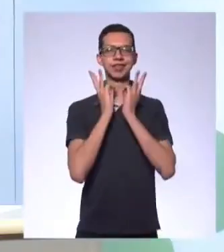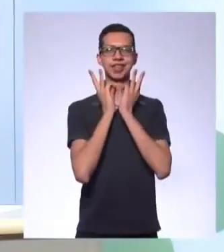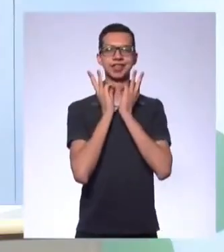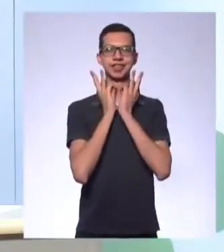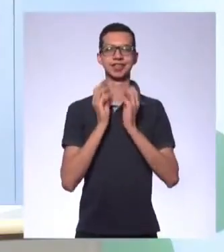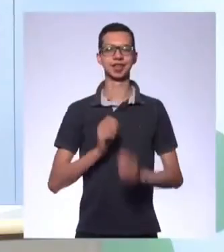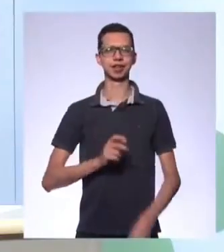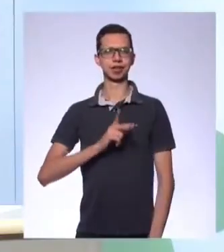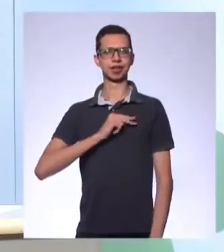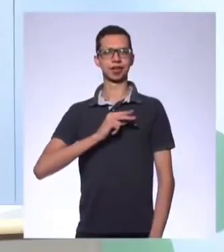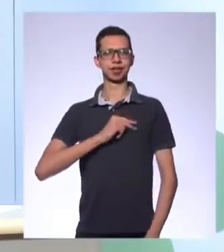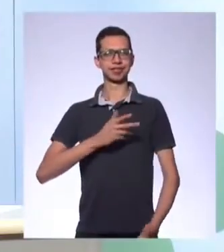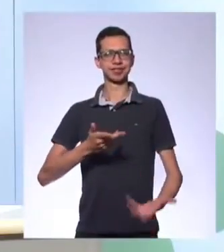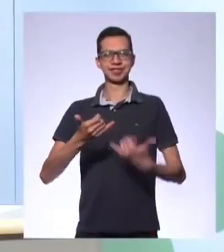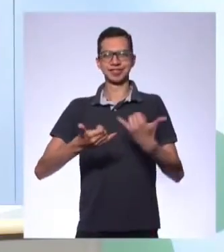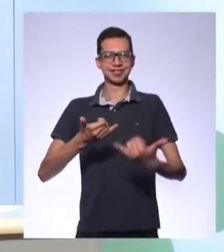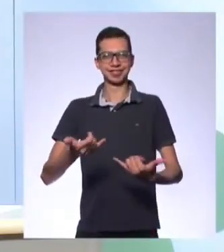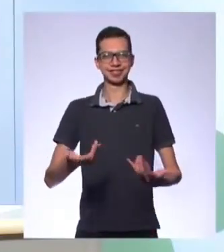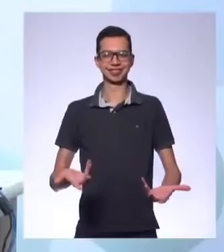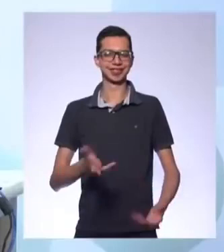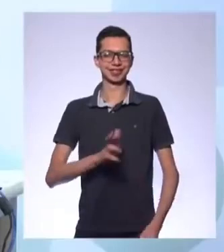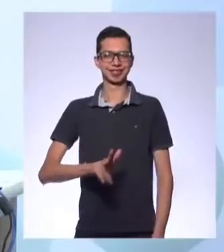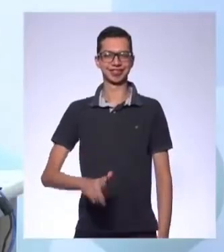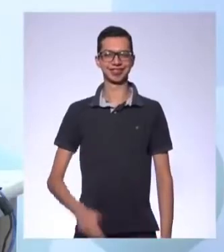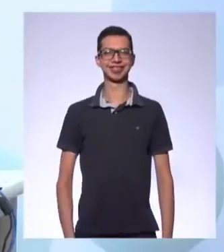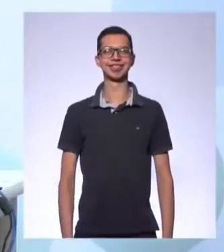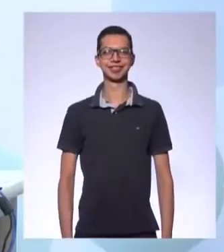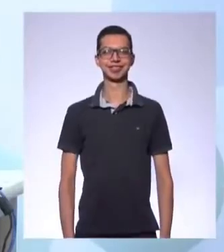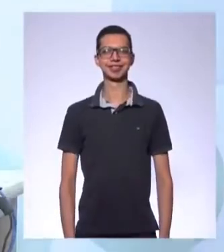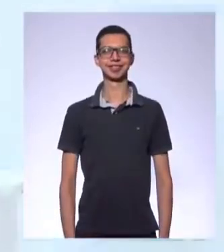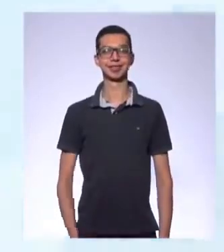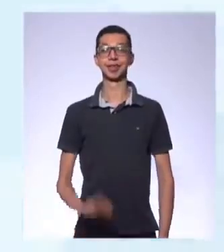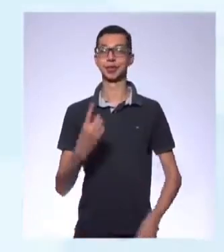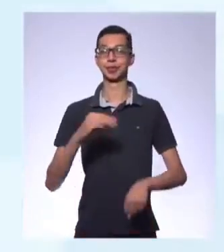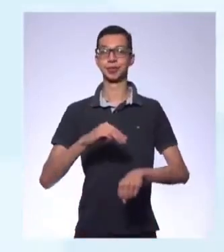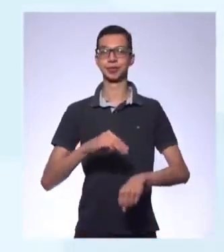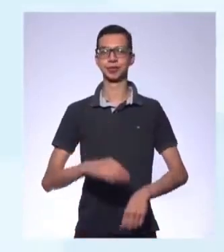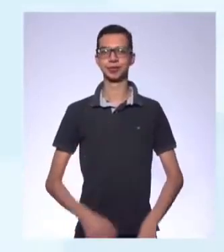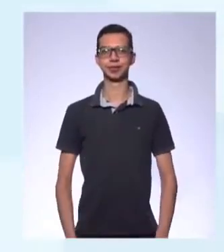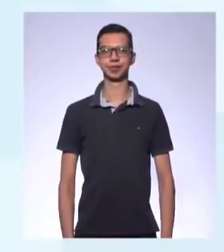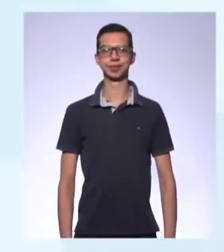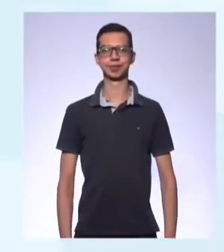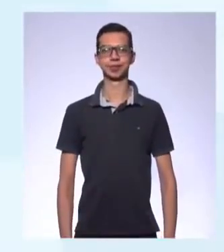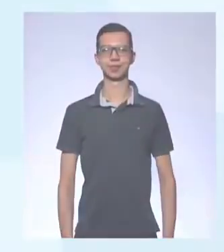Nossa, nem tanto assim. Vamos lá, um minutinho.